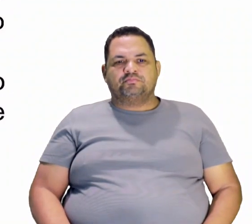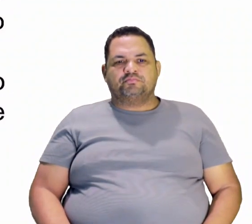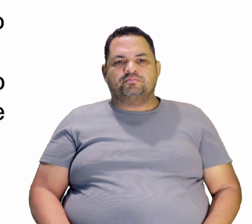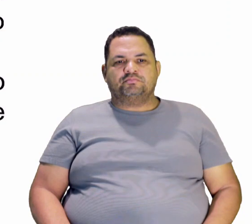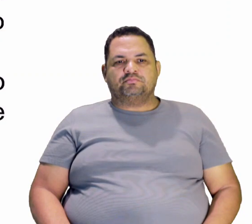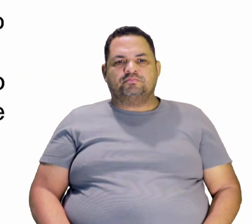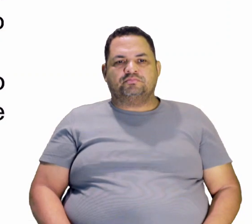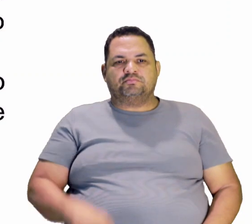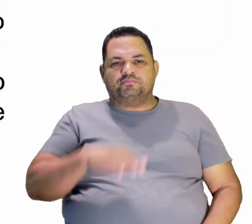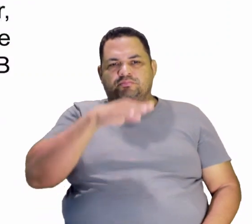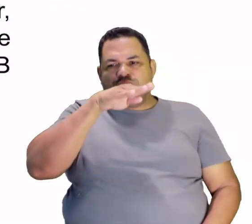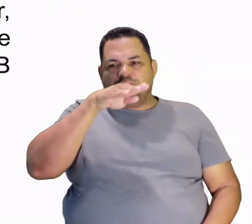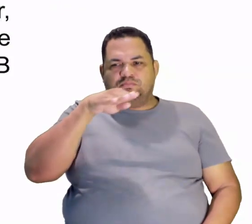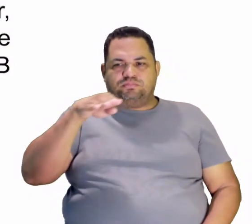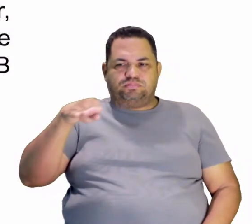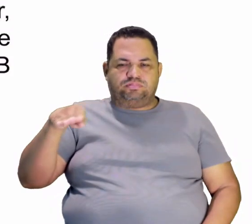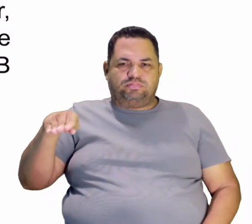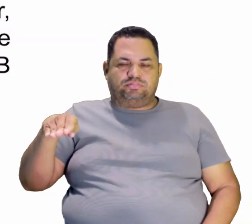aqui.